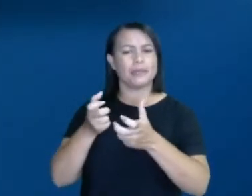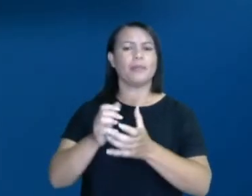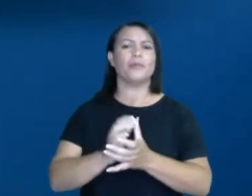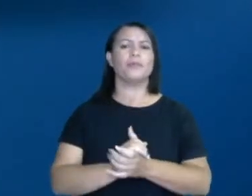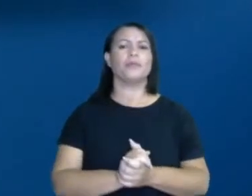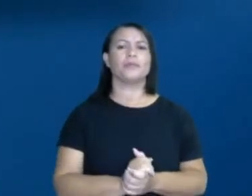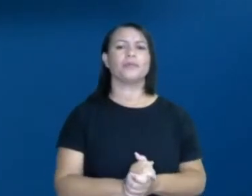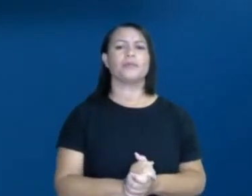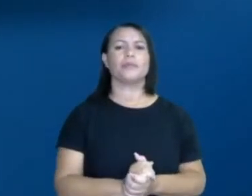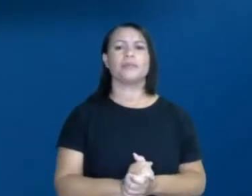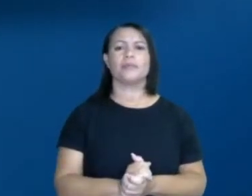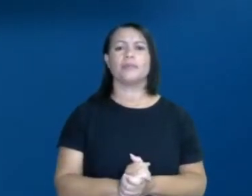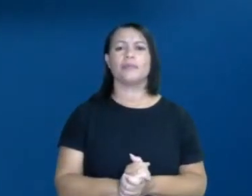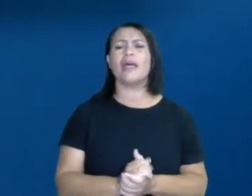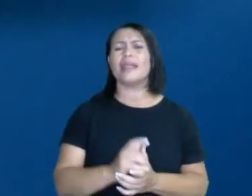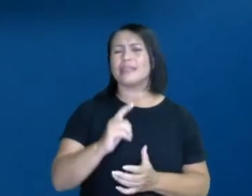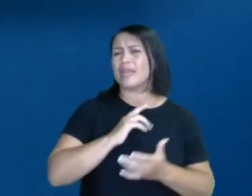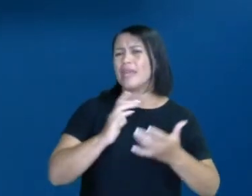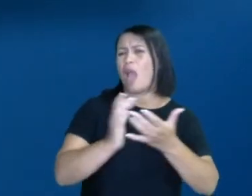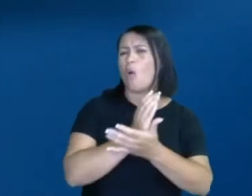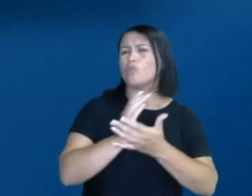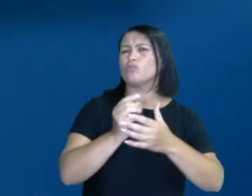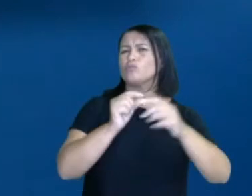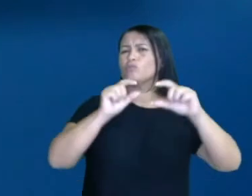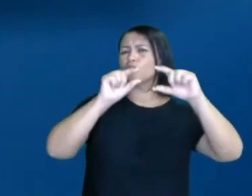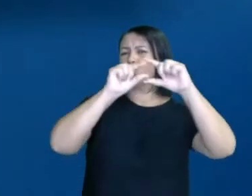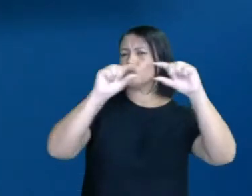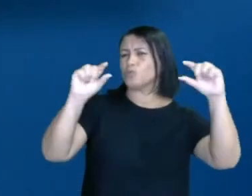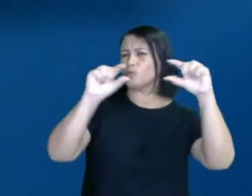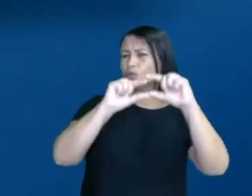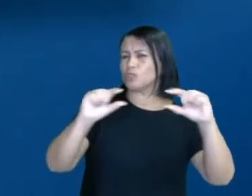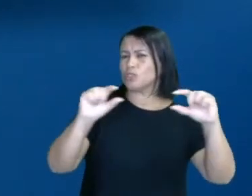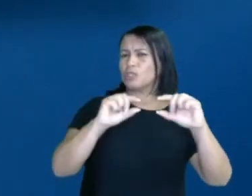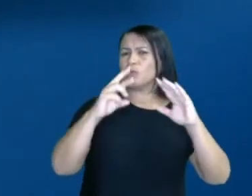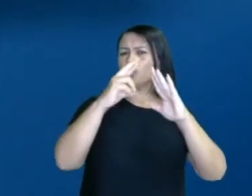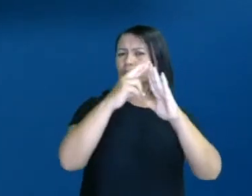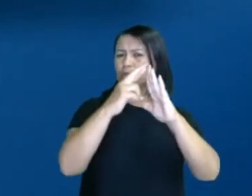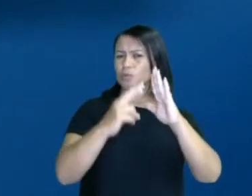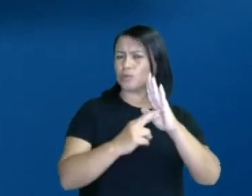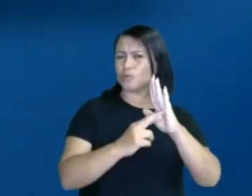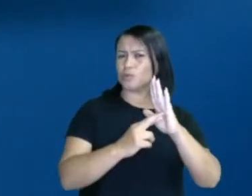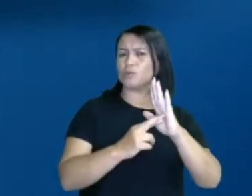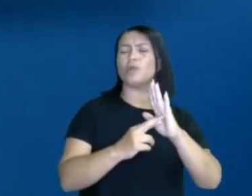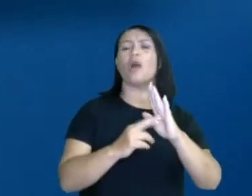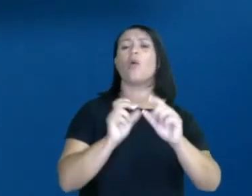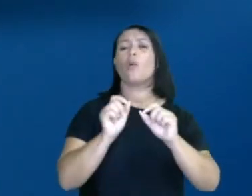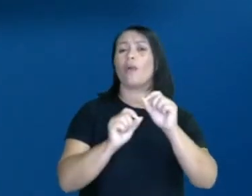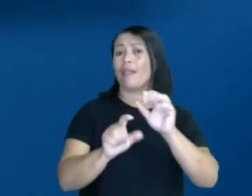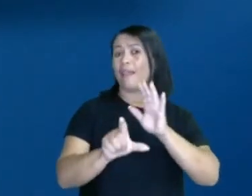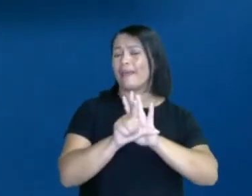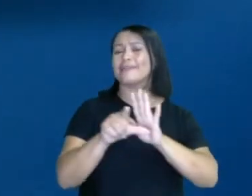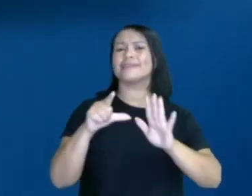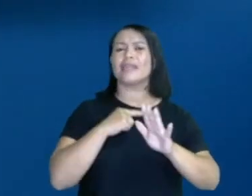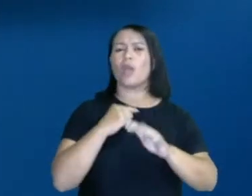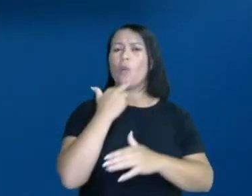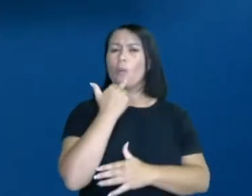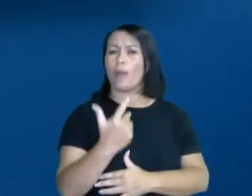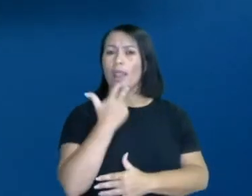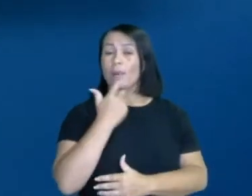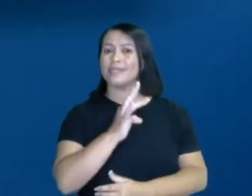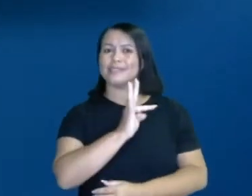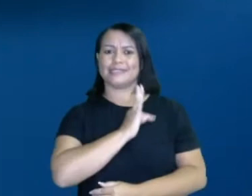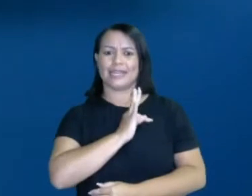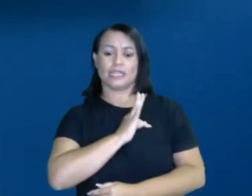que há trechos, há partes dos textos normativos e legais que trazem uma linguagem muito técnica, que só quem é da